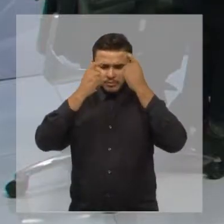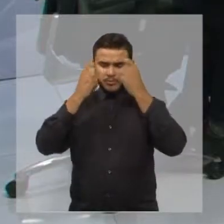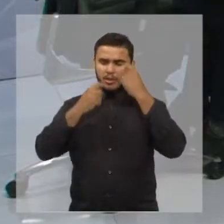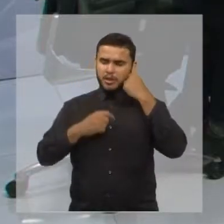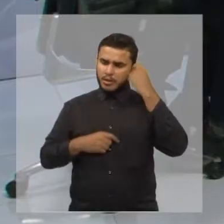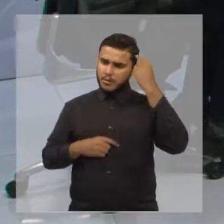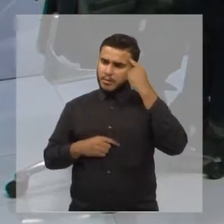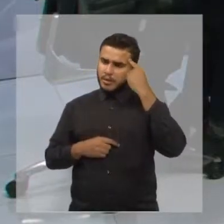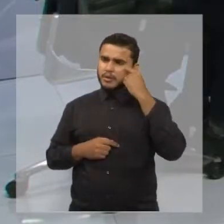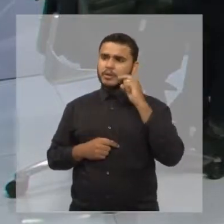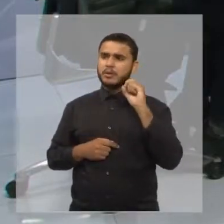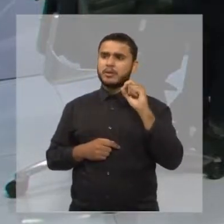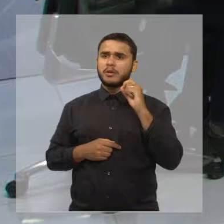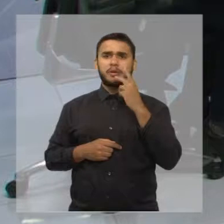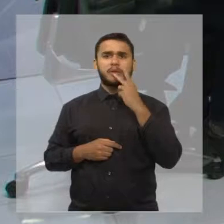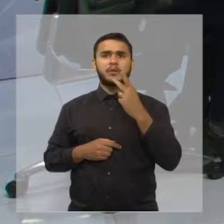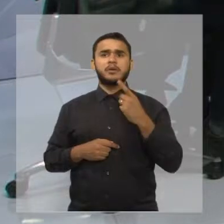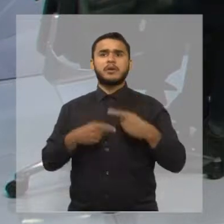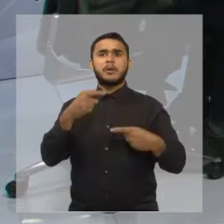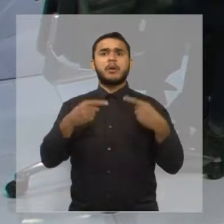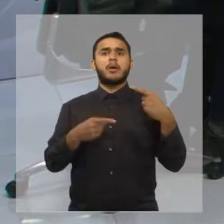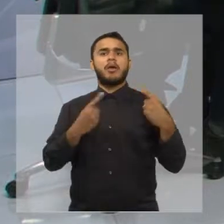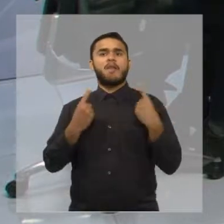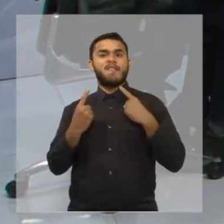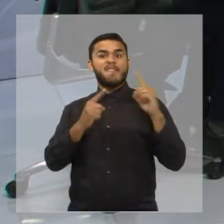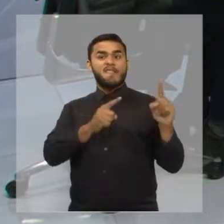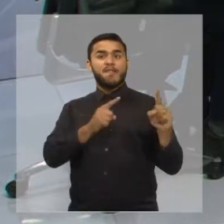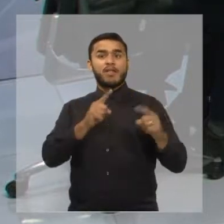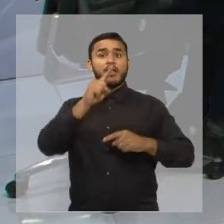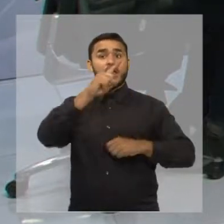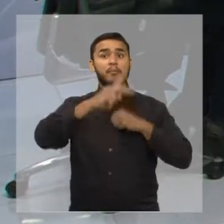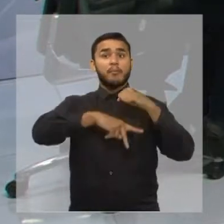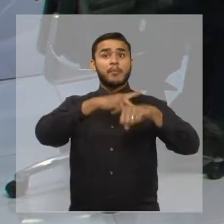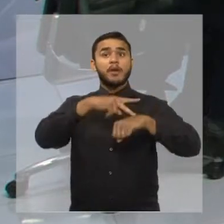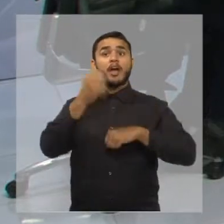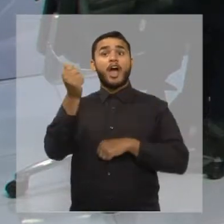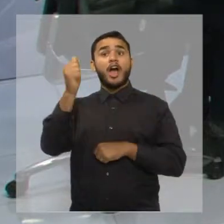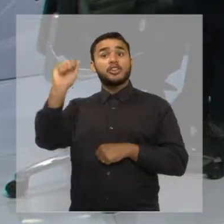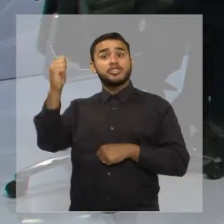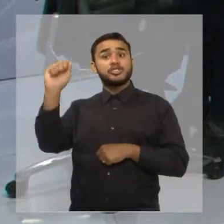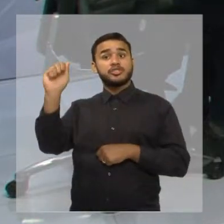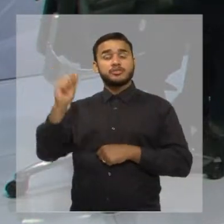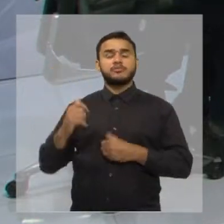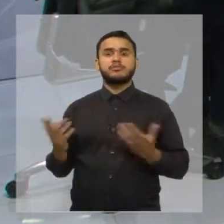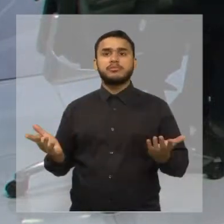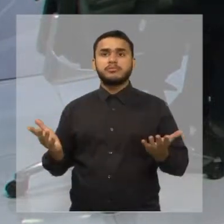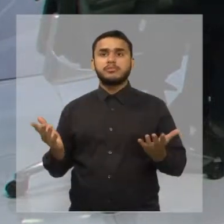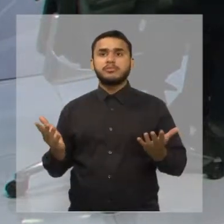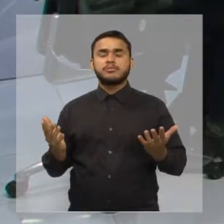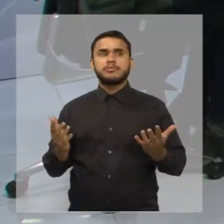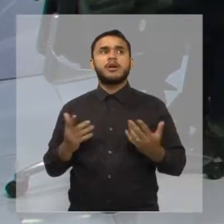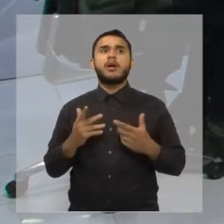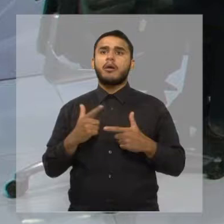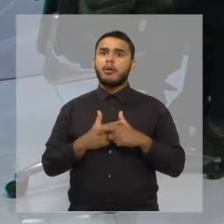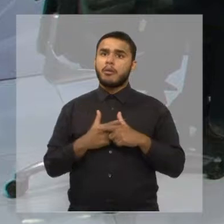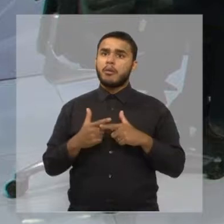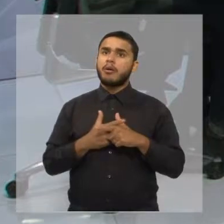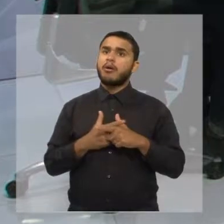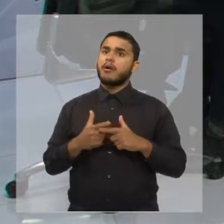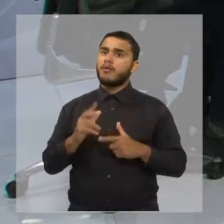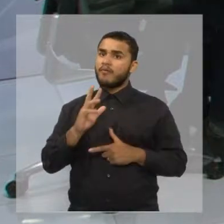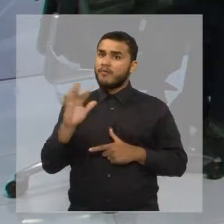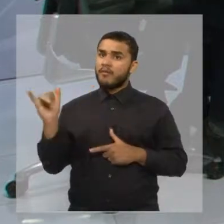mais preocupante as declarações sobre a política da Argentina, que inclusive tem um efeito contrário ao pretendido, porque pode ajudar